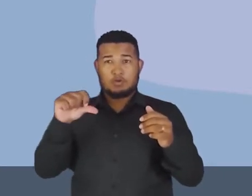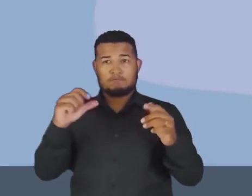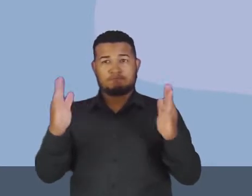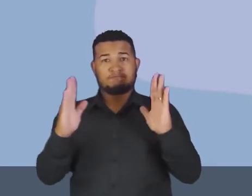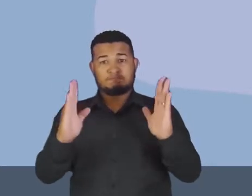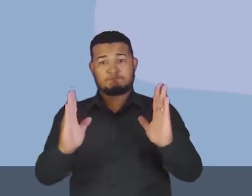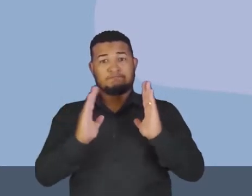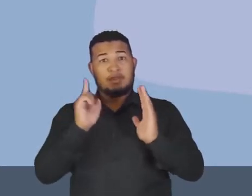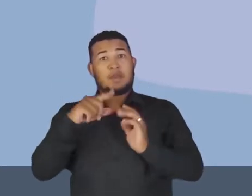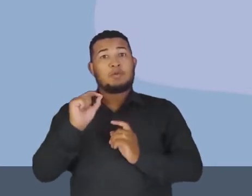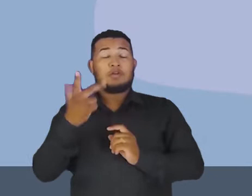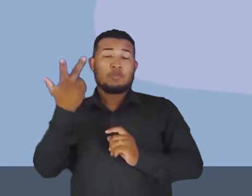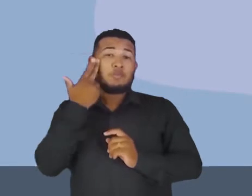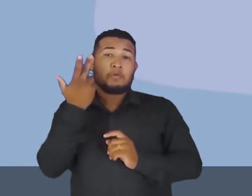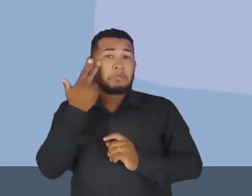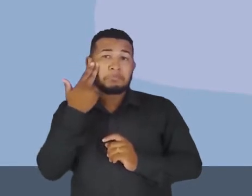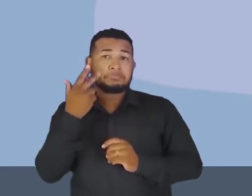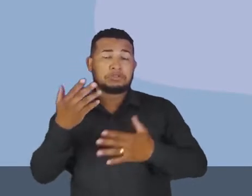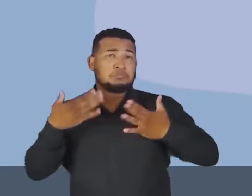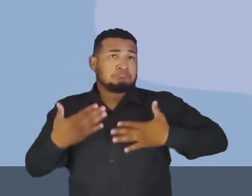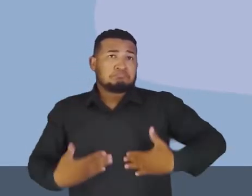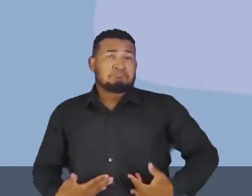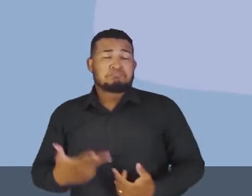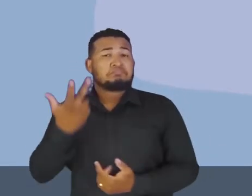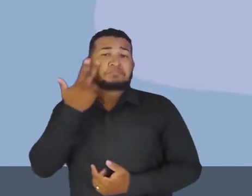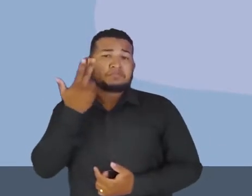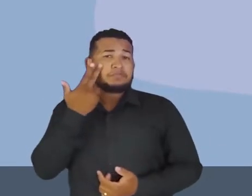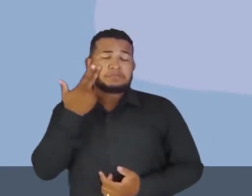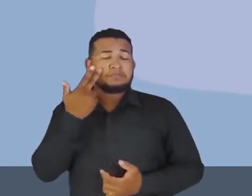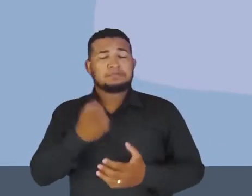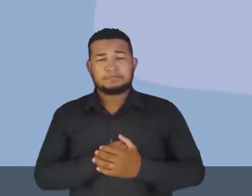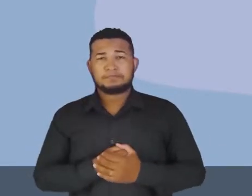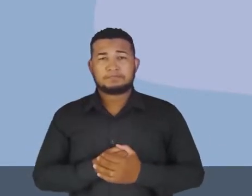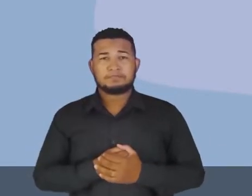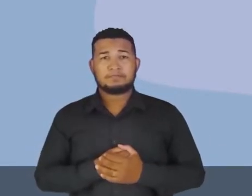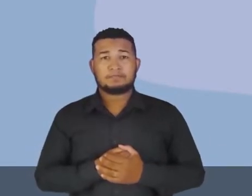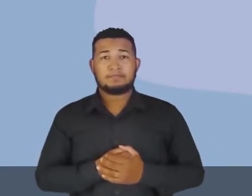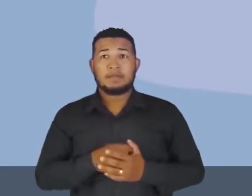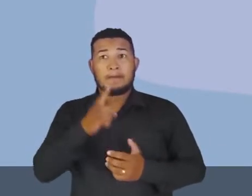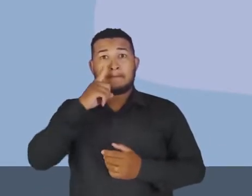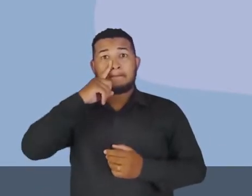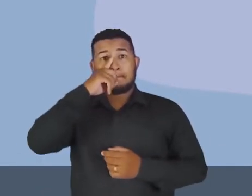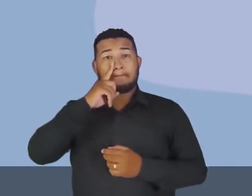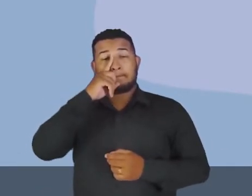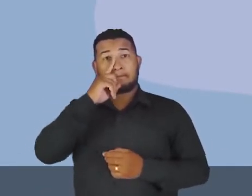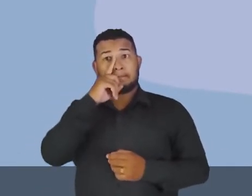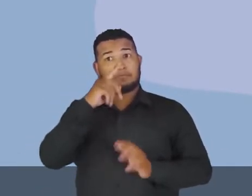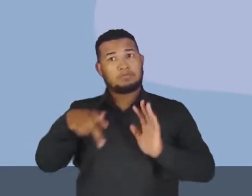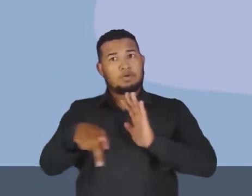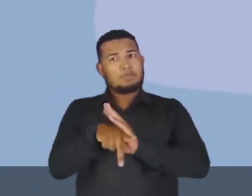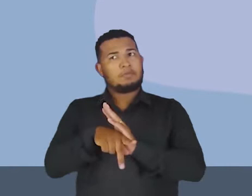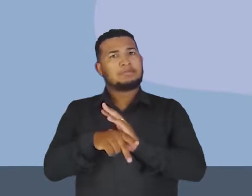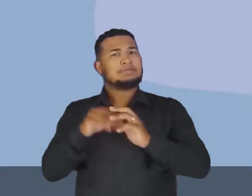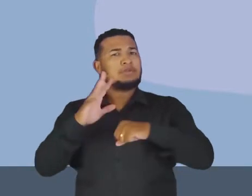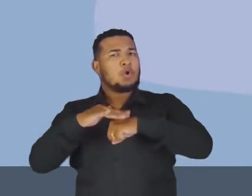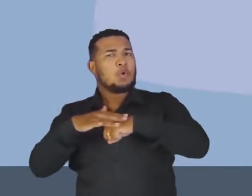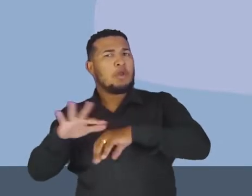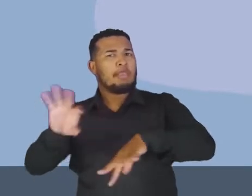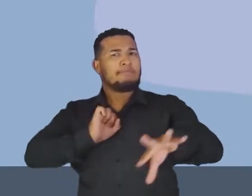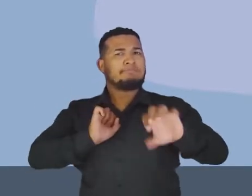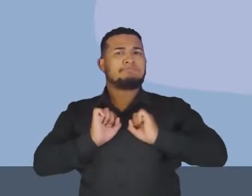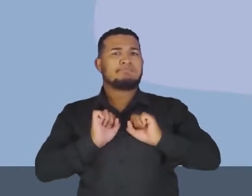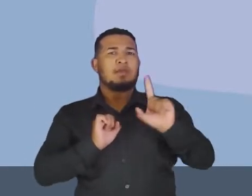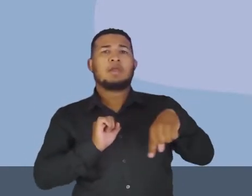é normal, você é considerado normal e relacionado ao peso. E o risco para o desenvolvimento de alguma